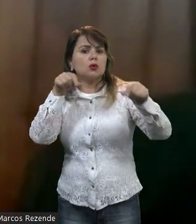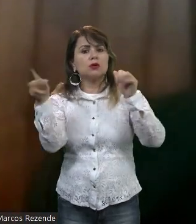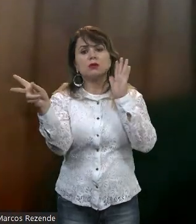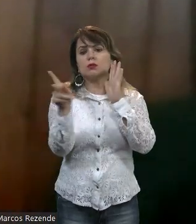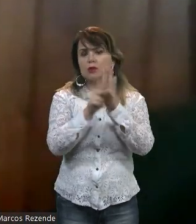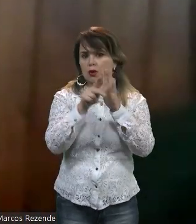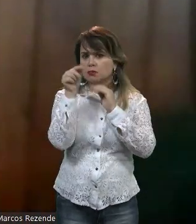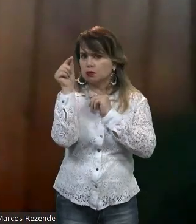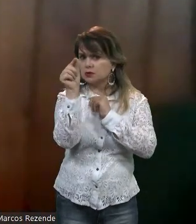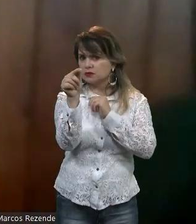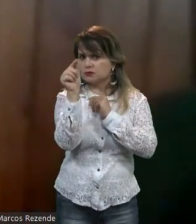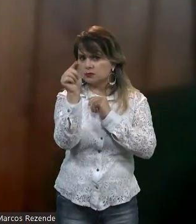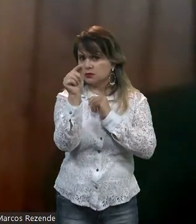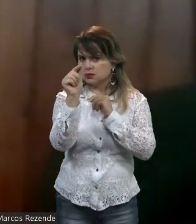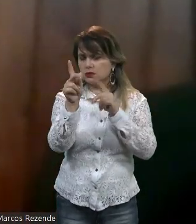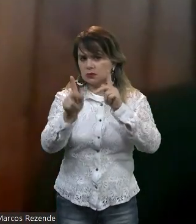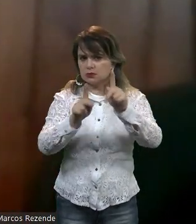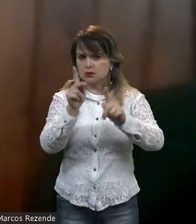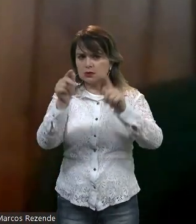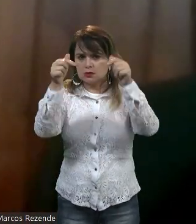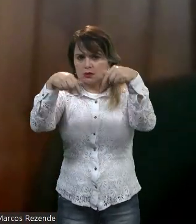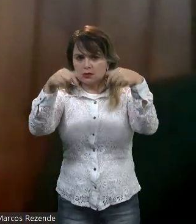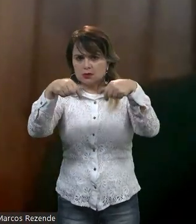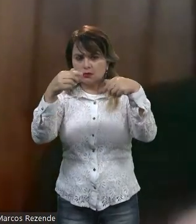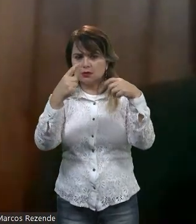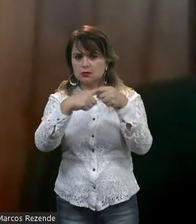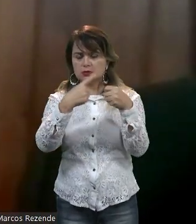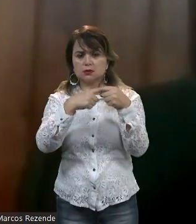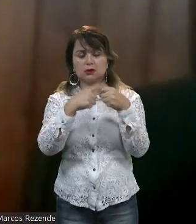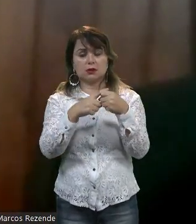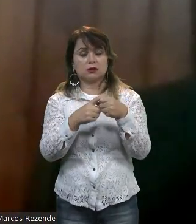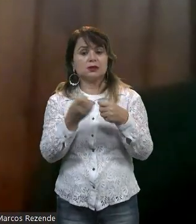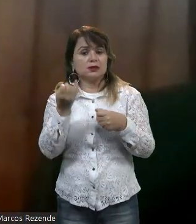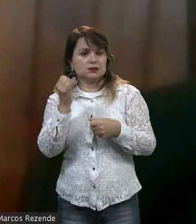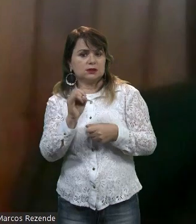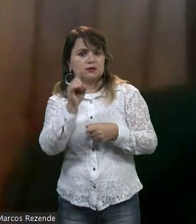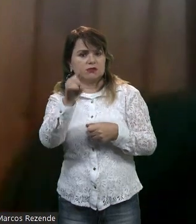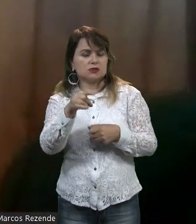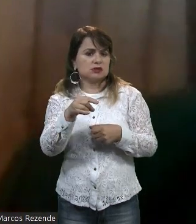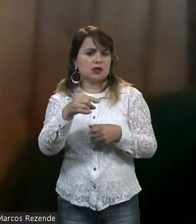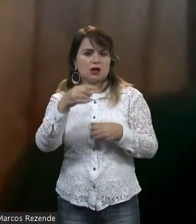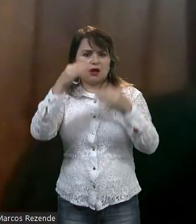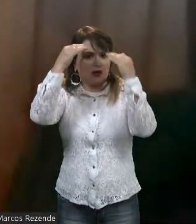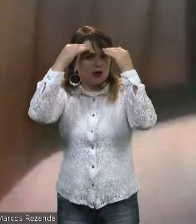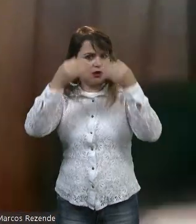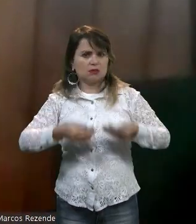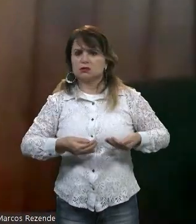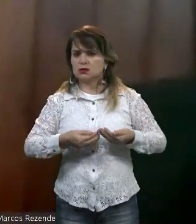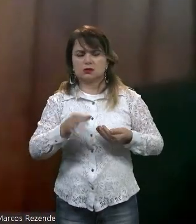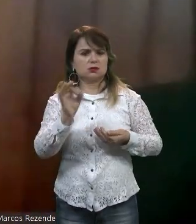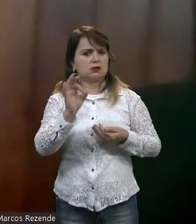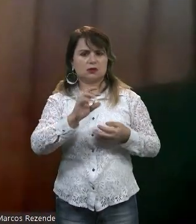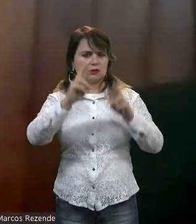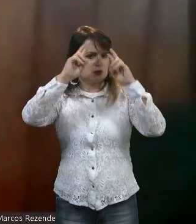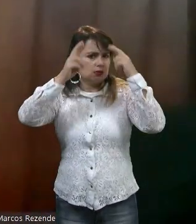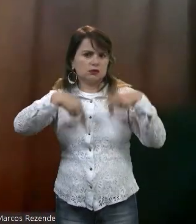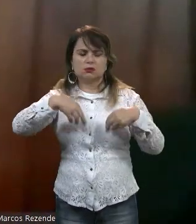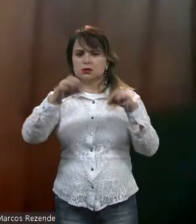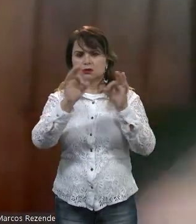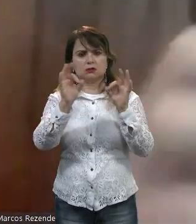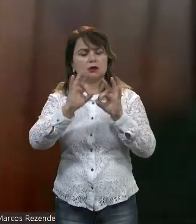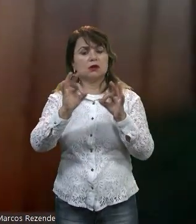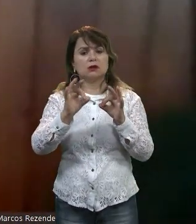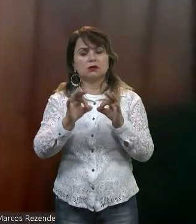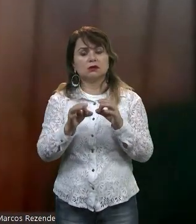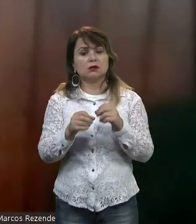cidade. Se o povo não tiver ordem, não tiver respeito com a saúde pública, como o vereador Zé Luiz